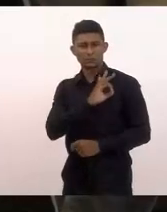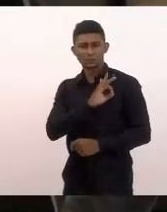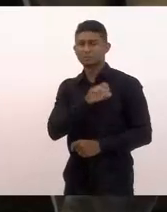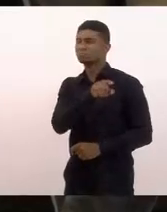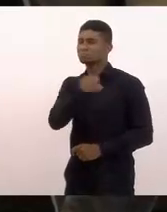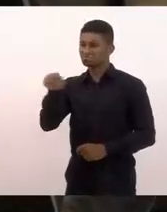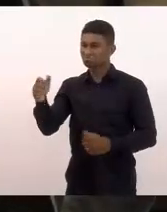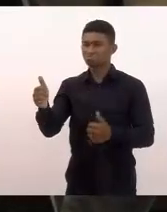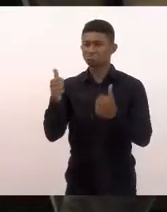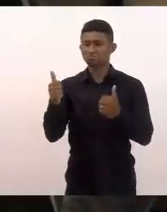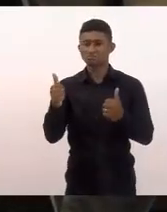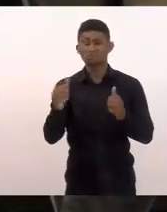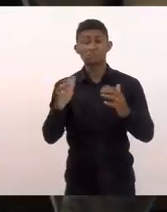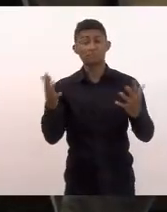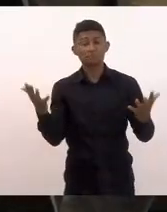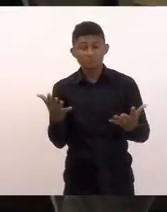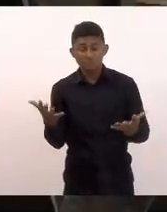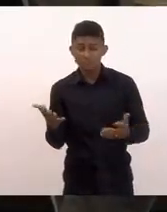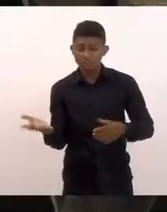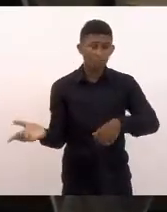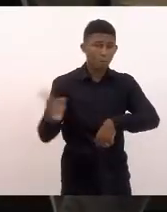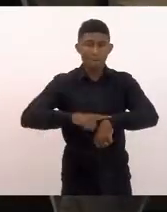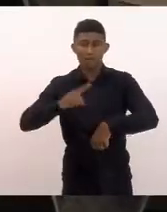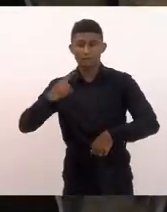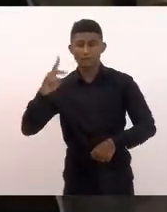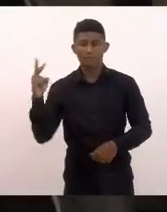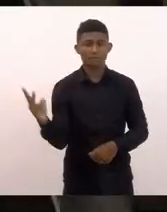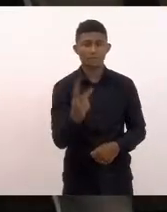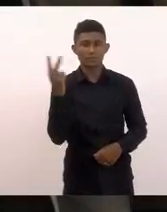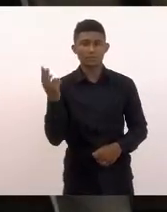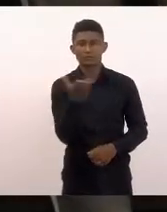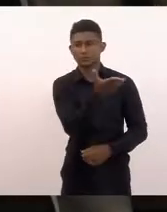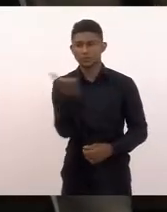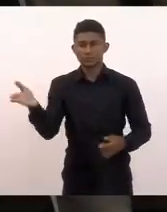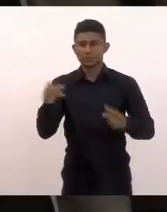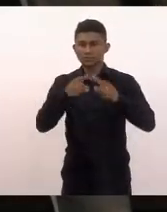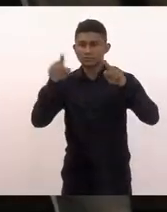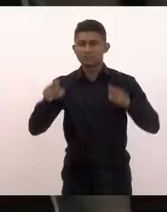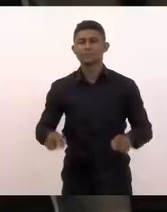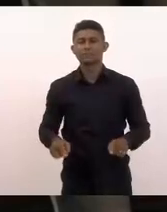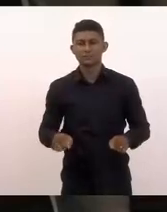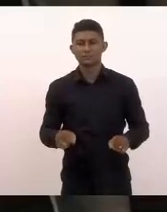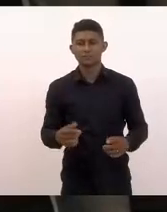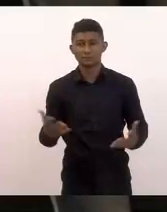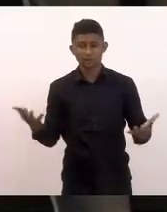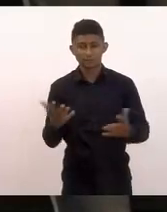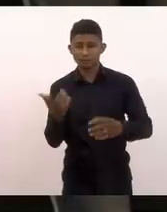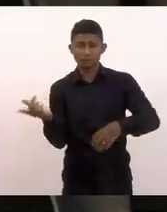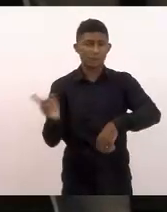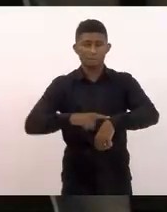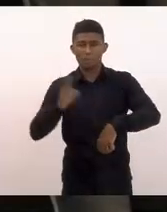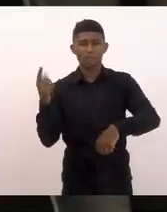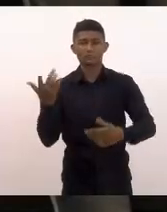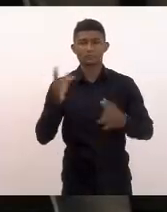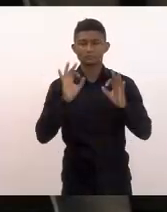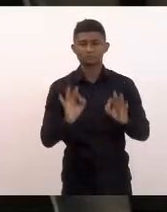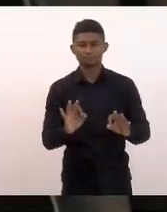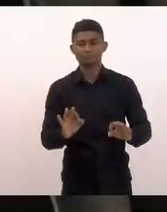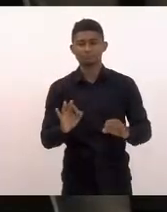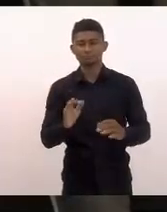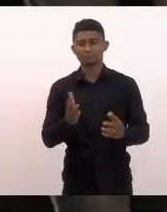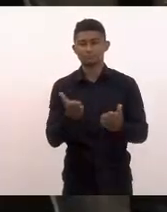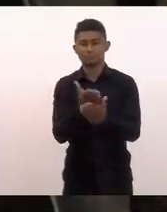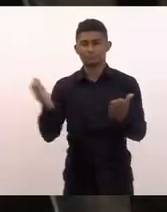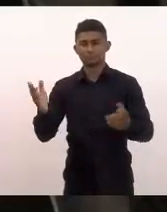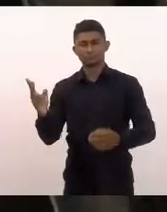heróis. A hora de valorizar os policiais, a hora de valorizar os servidores públicos, de modo geral, são horas como esta, são horas como esta. E